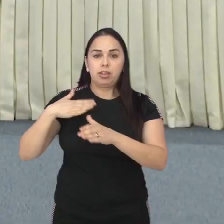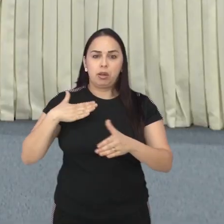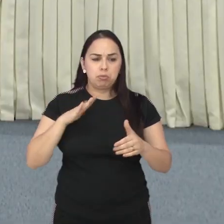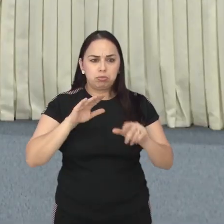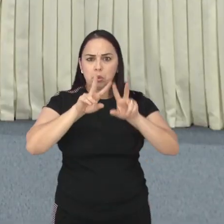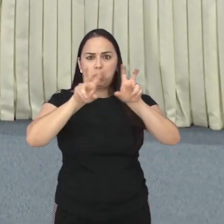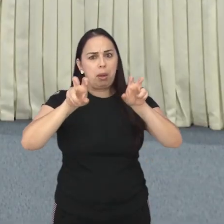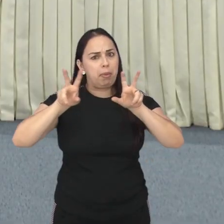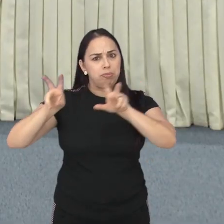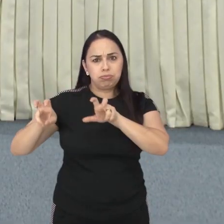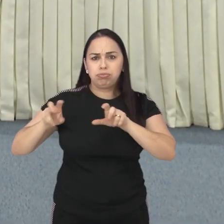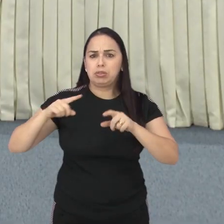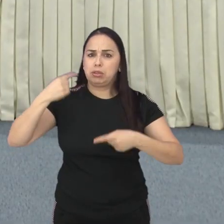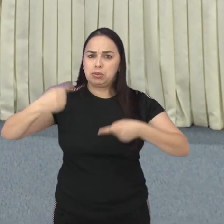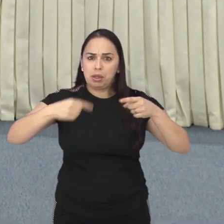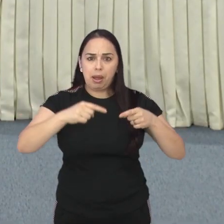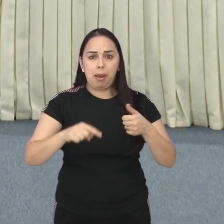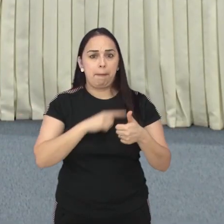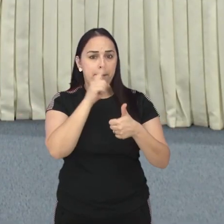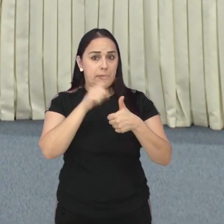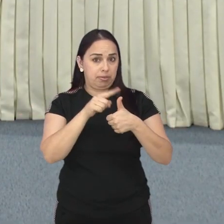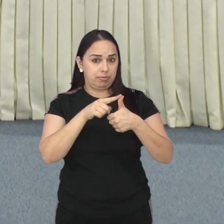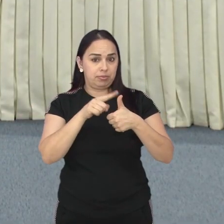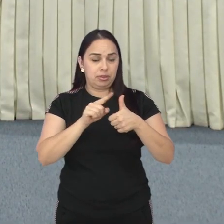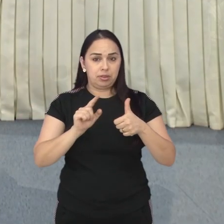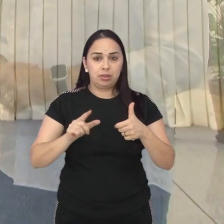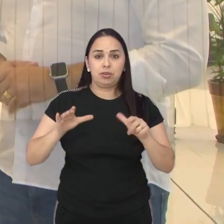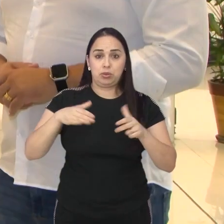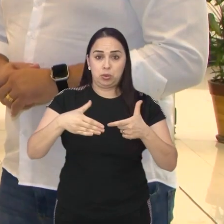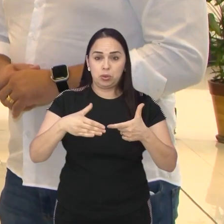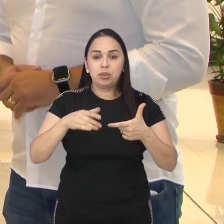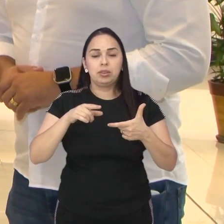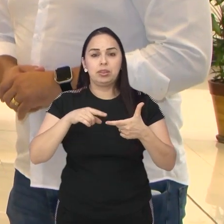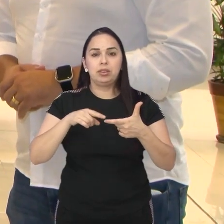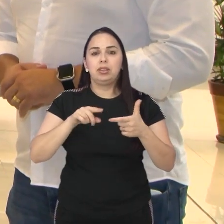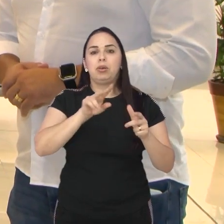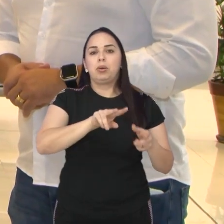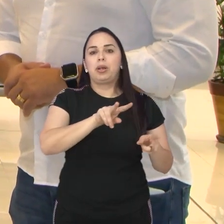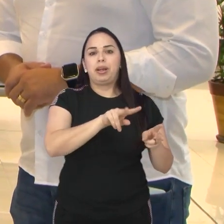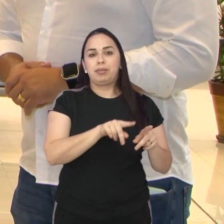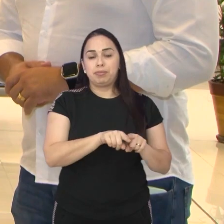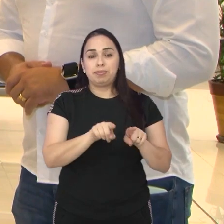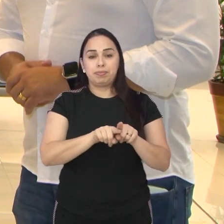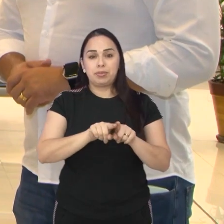parlamentares que atuaram em diversos temas e discussões. A primeira delas foi a Frente